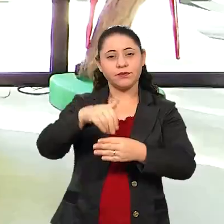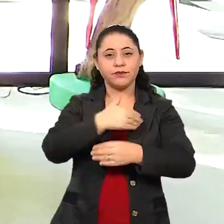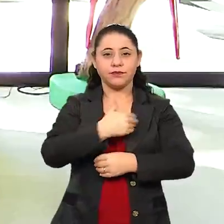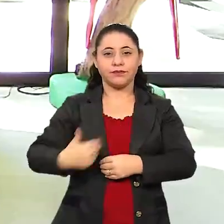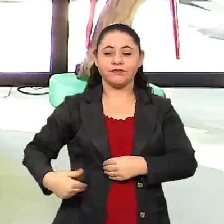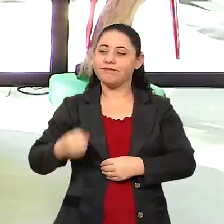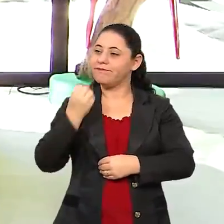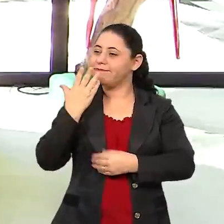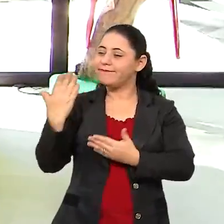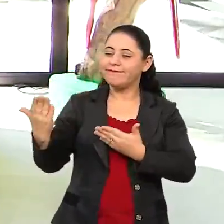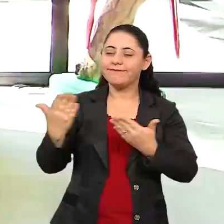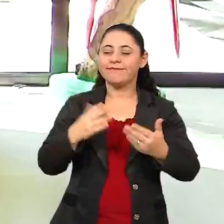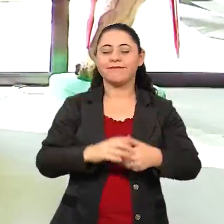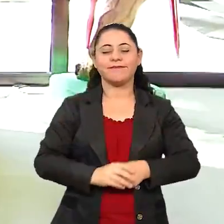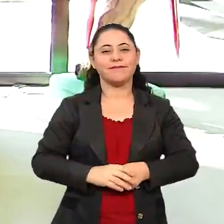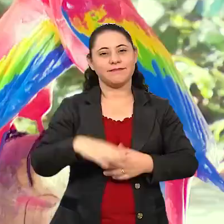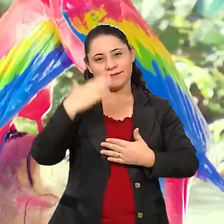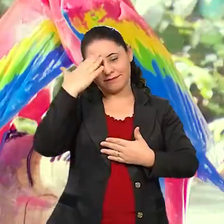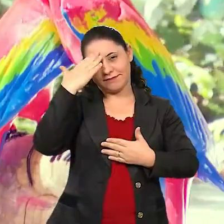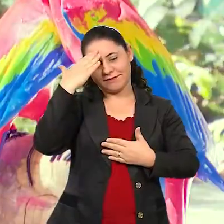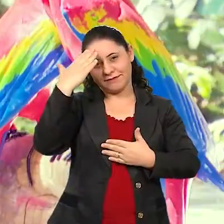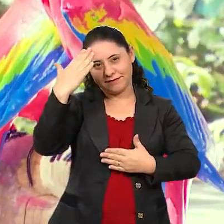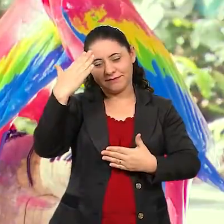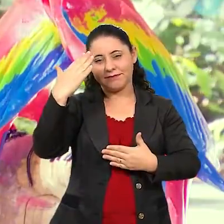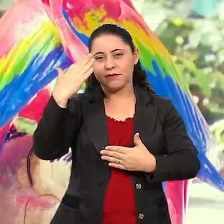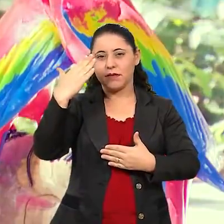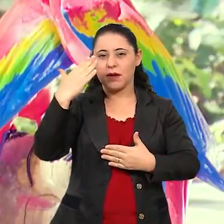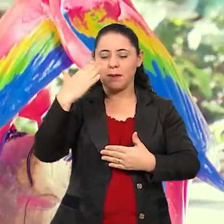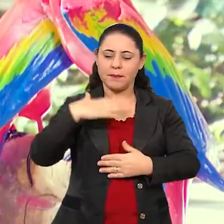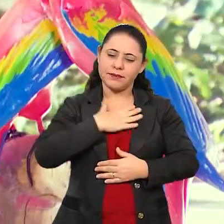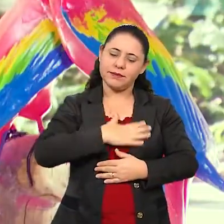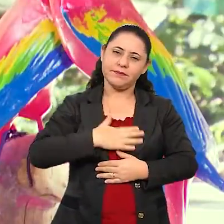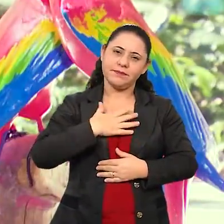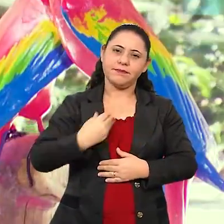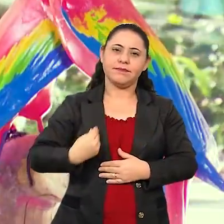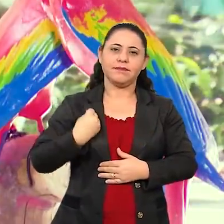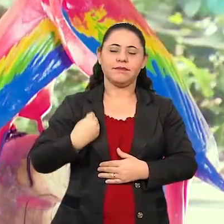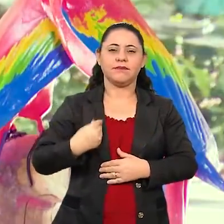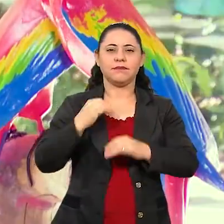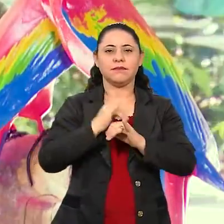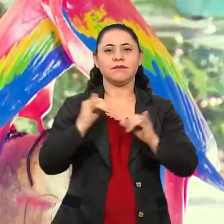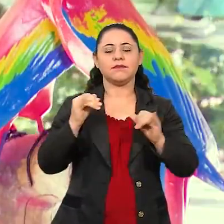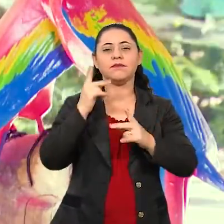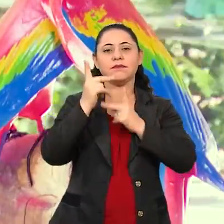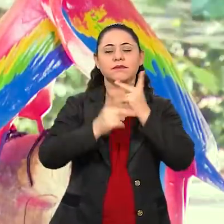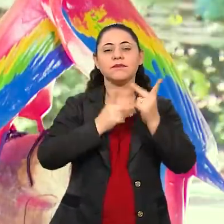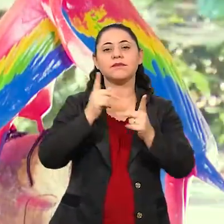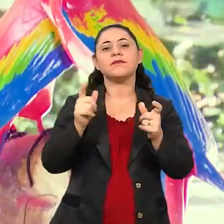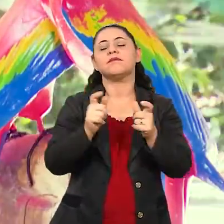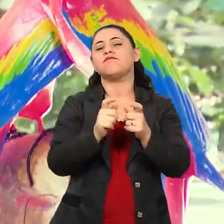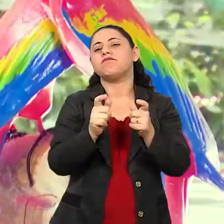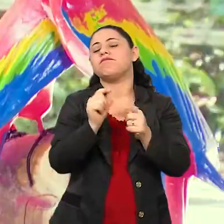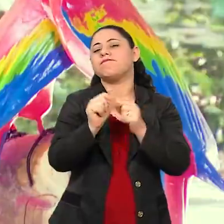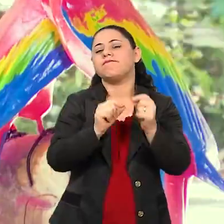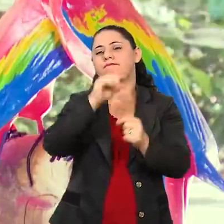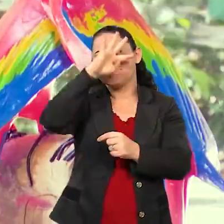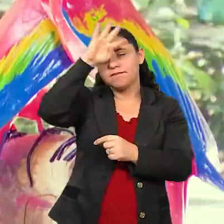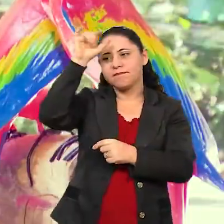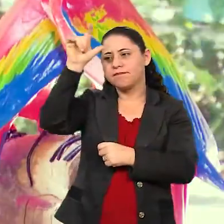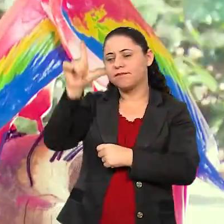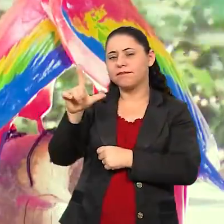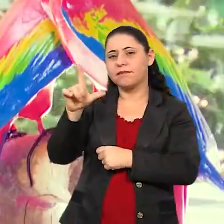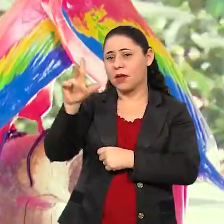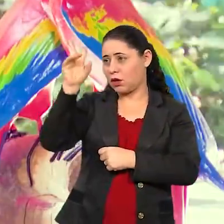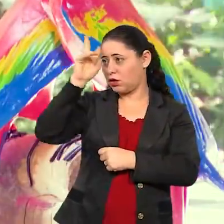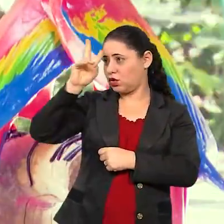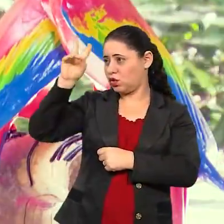seja bem-vindo Governador fazer parte do seu programa e podemos falar um pouquinho para